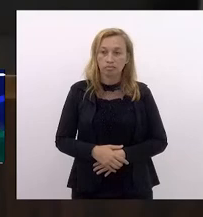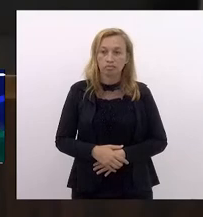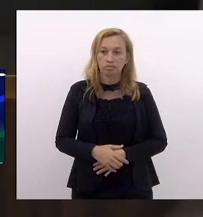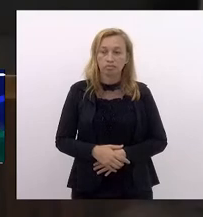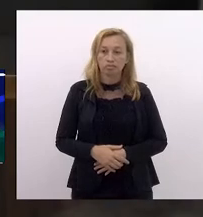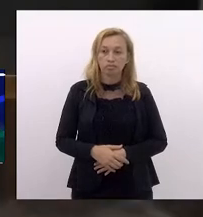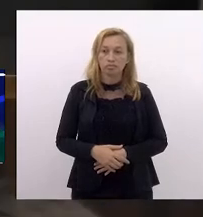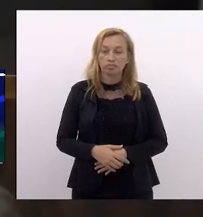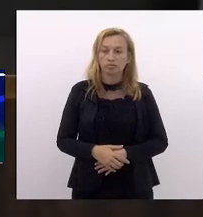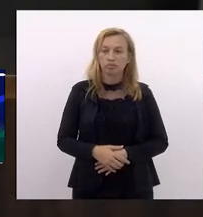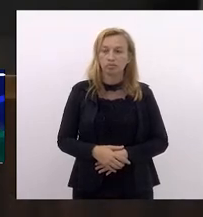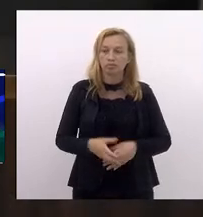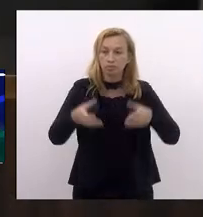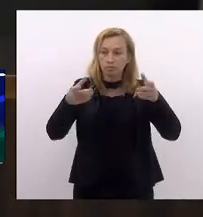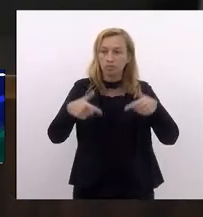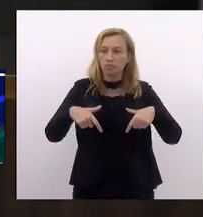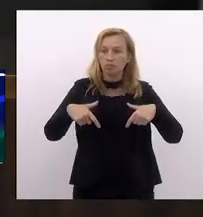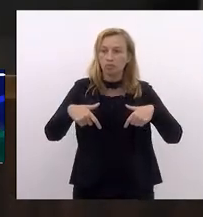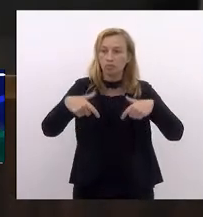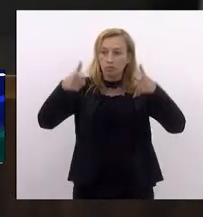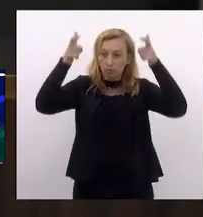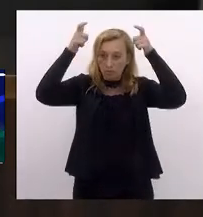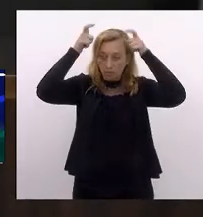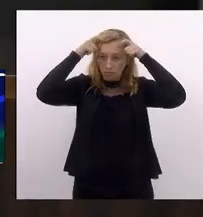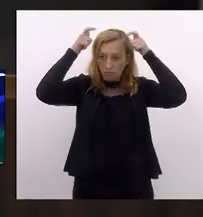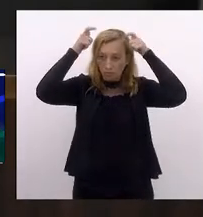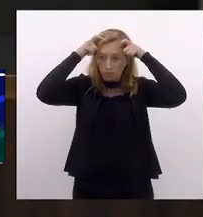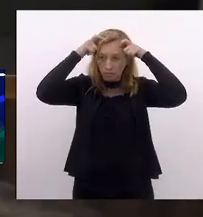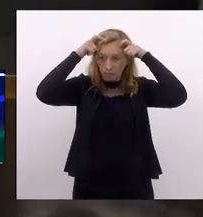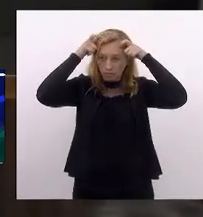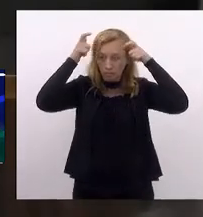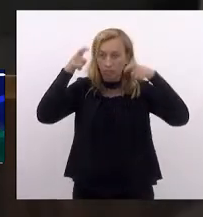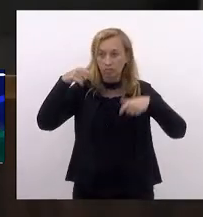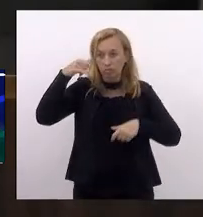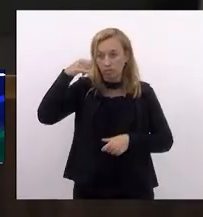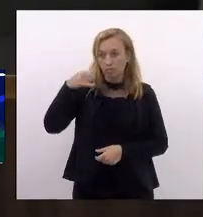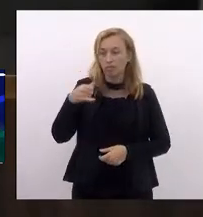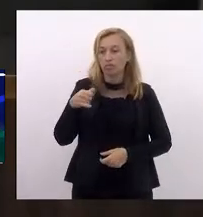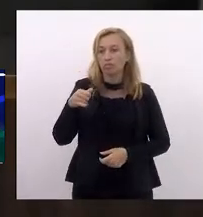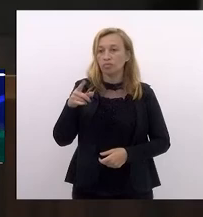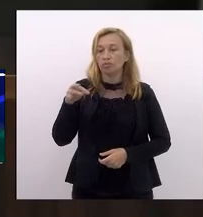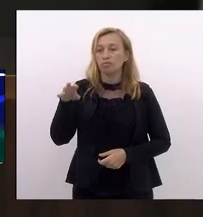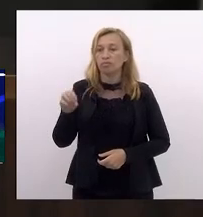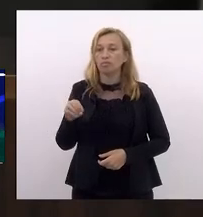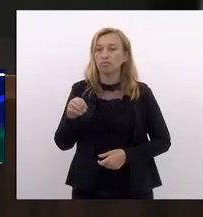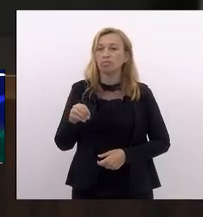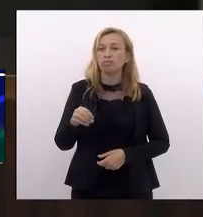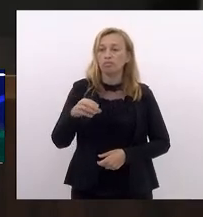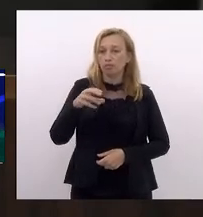e o rei do gado não é Dionísio Chico Machado